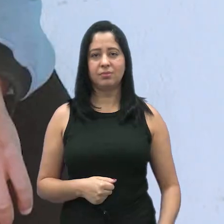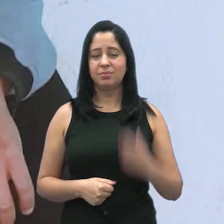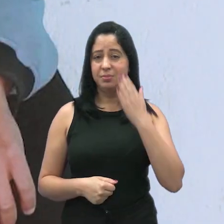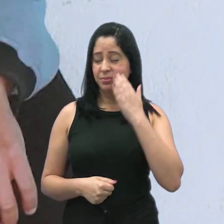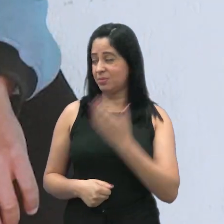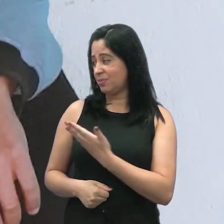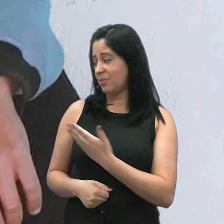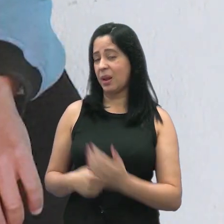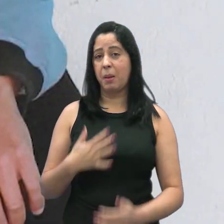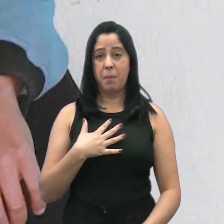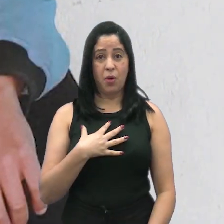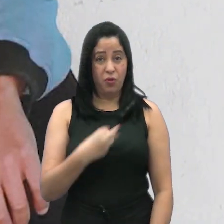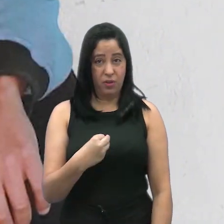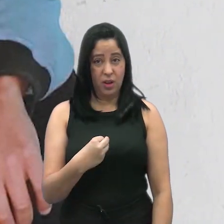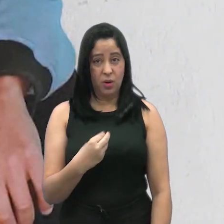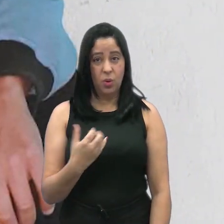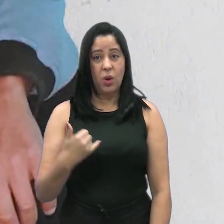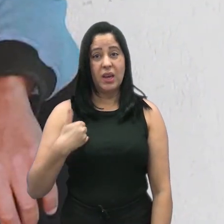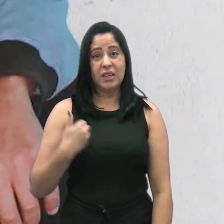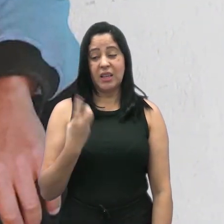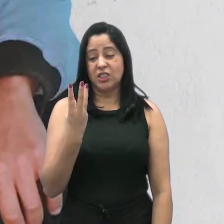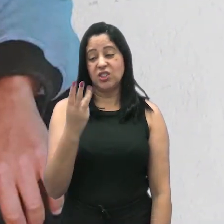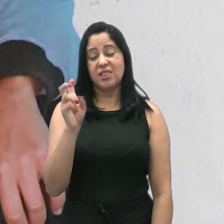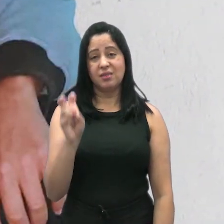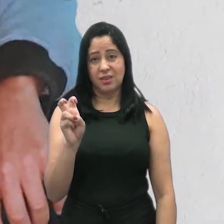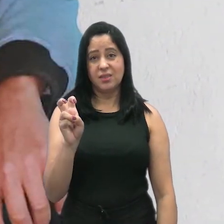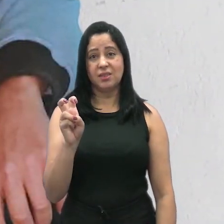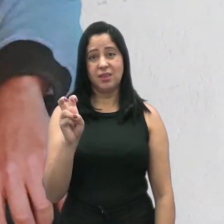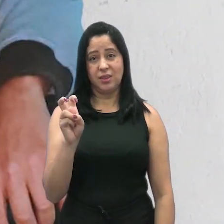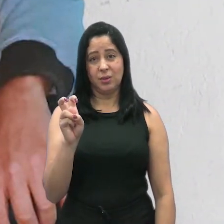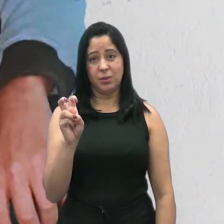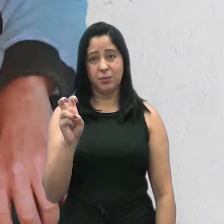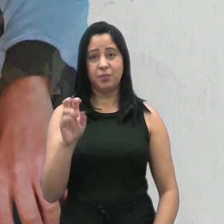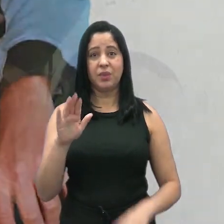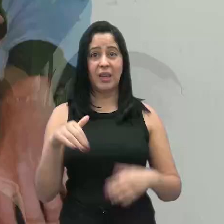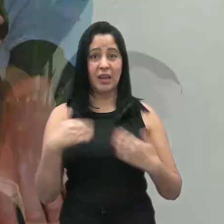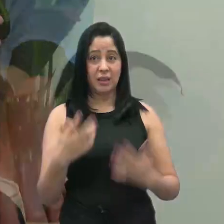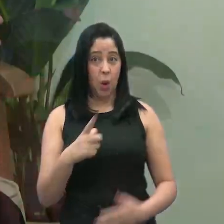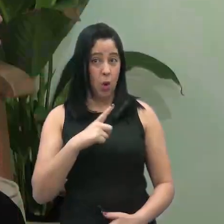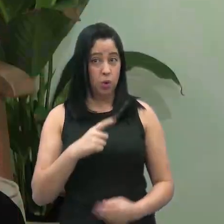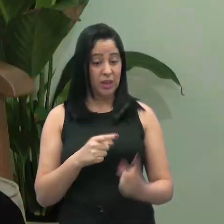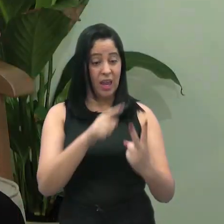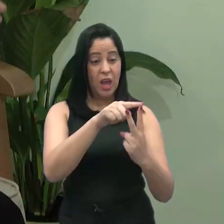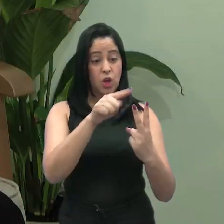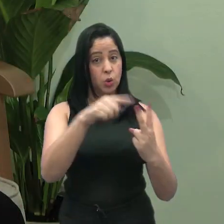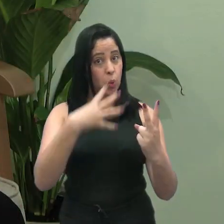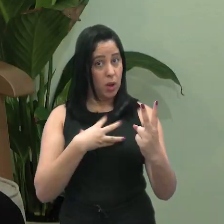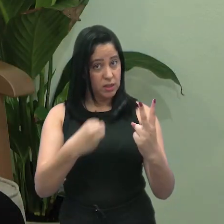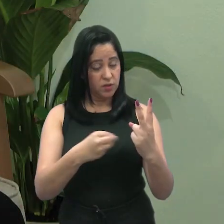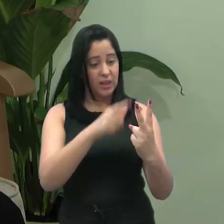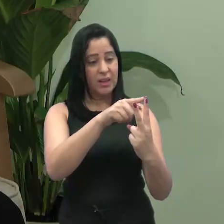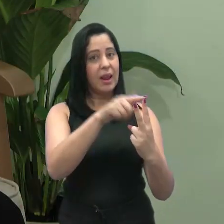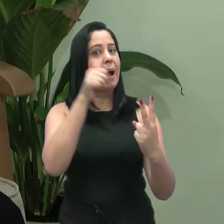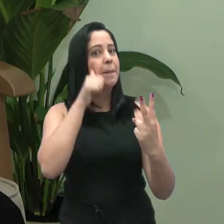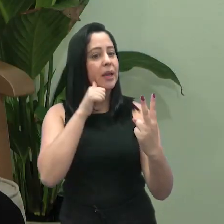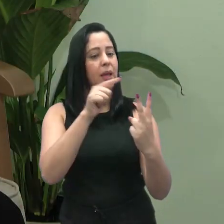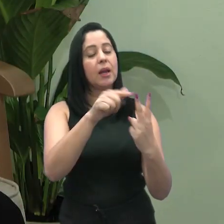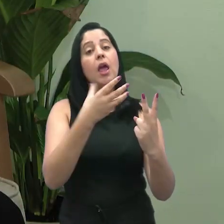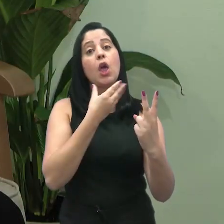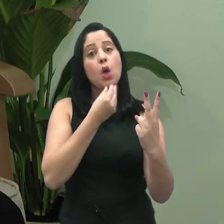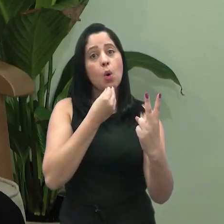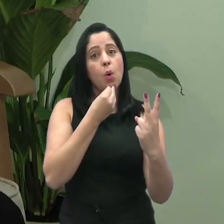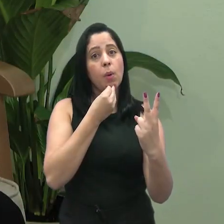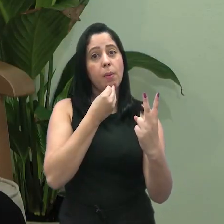Ele tinha 35. Difícil, né? Porque a minha filha é separada, essa era eu, ela e